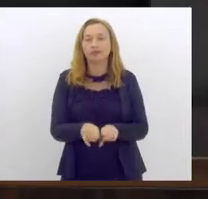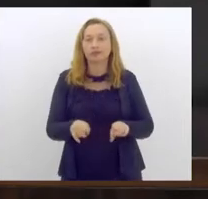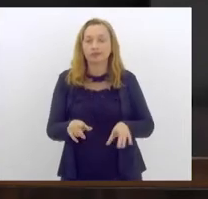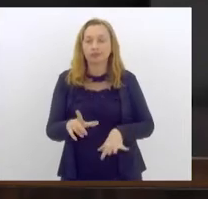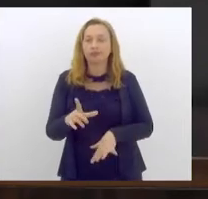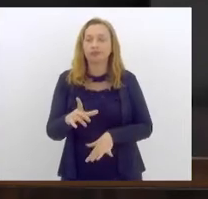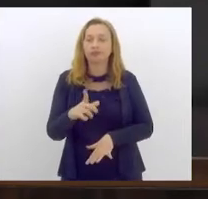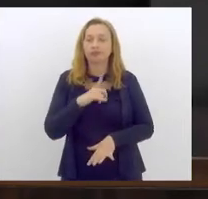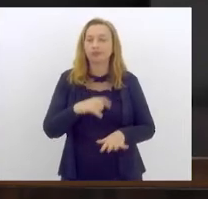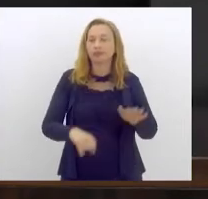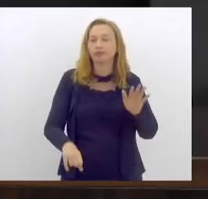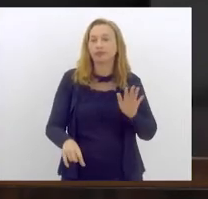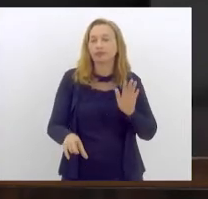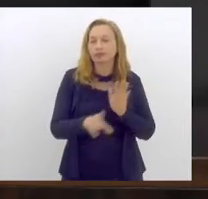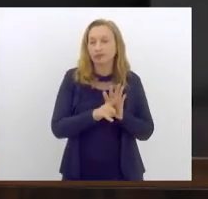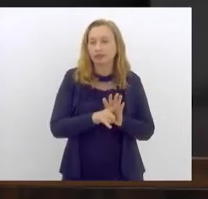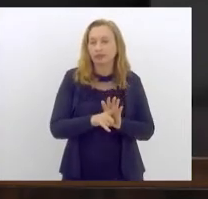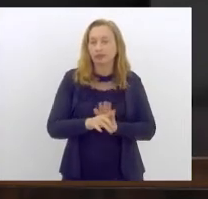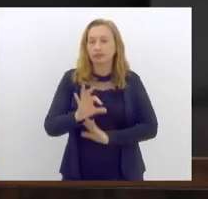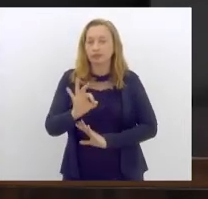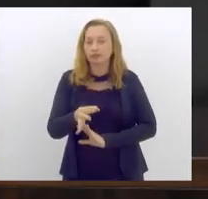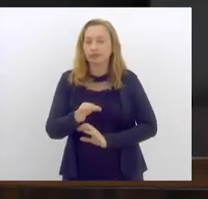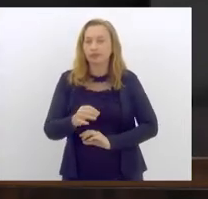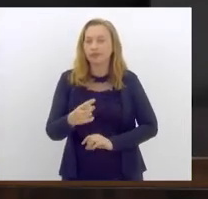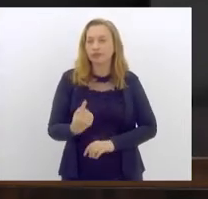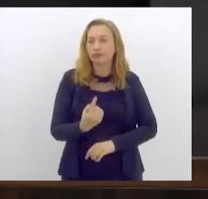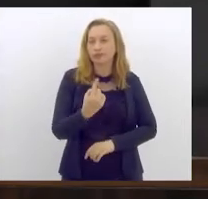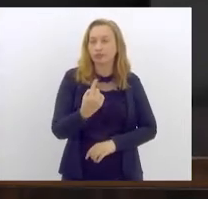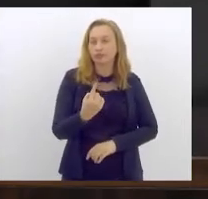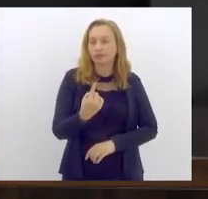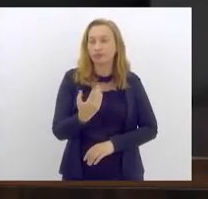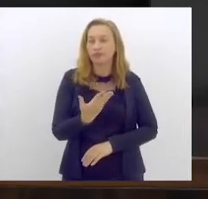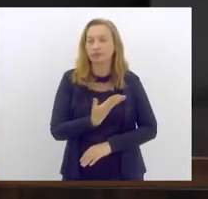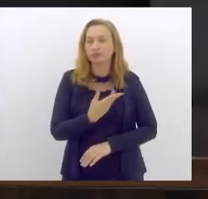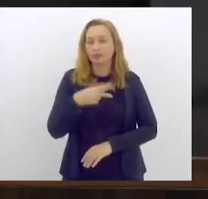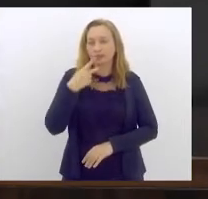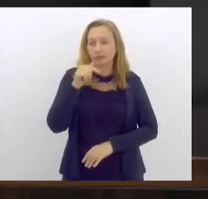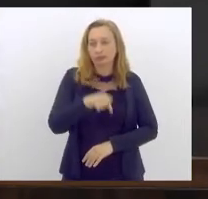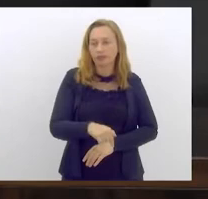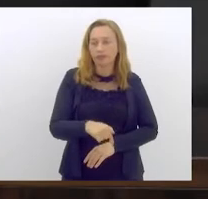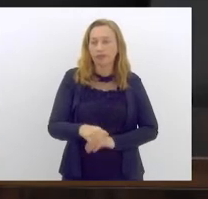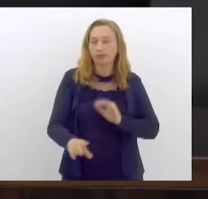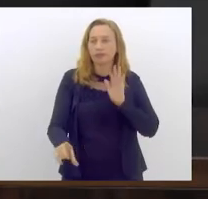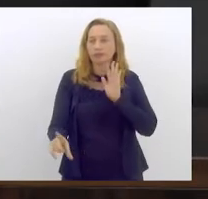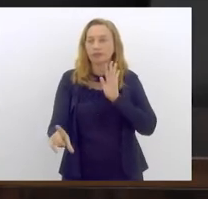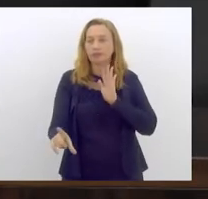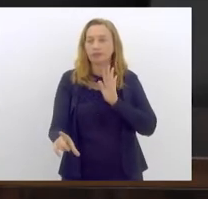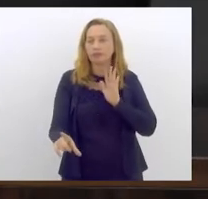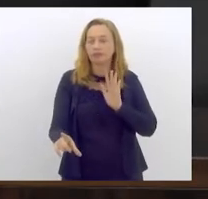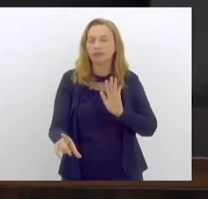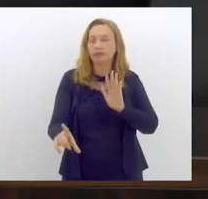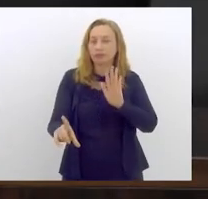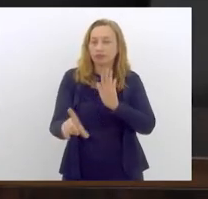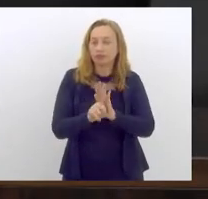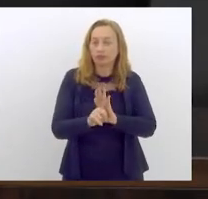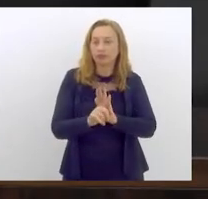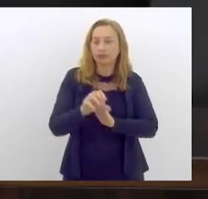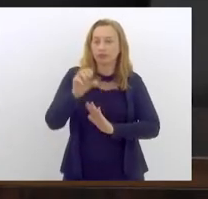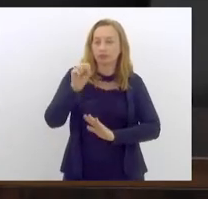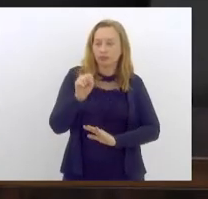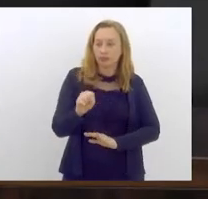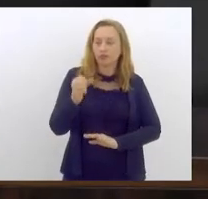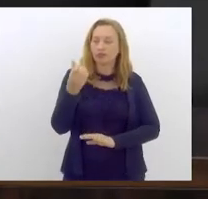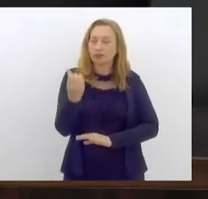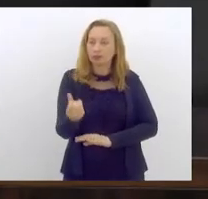positiva uma delas eu cita aqui a lei 8629 de